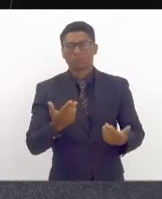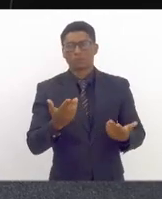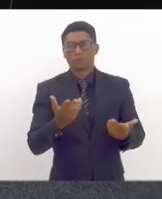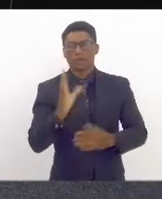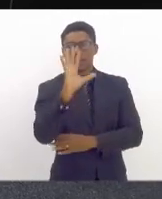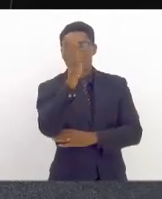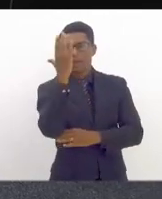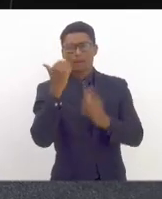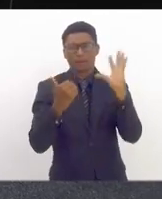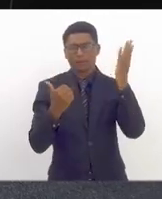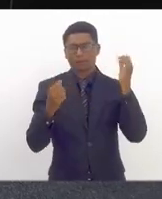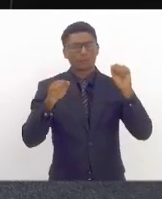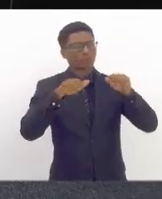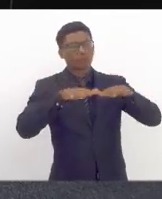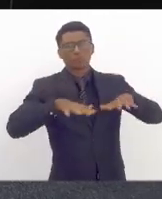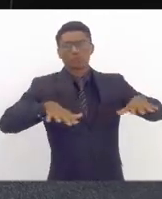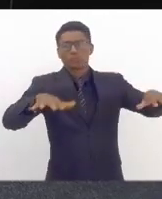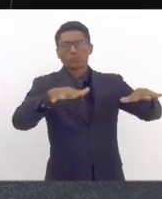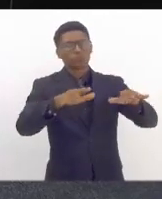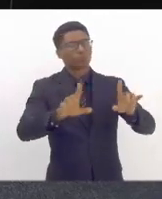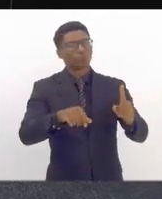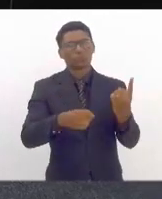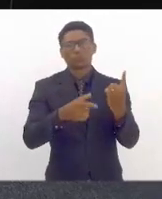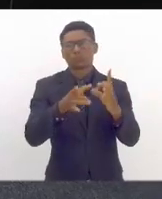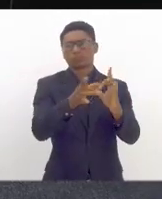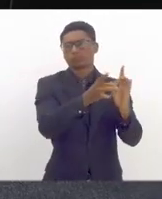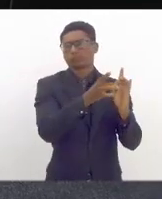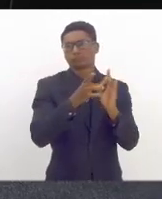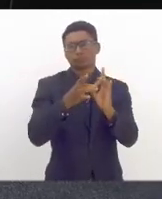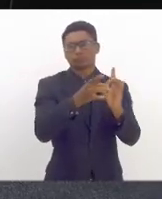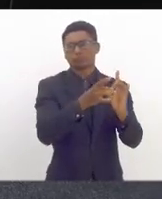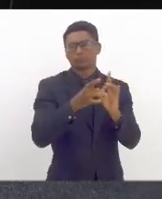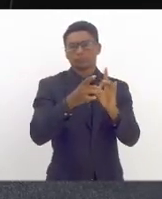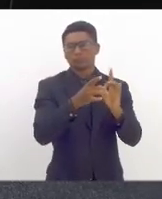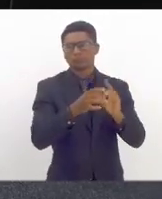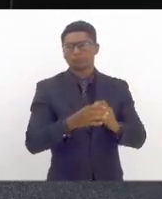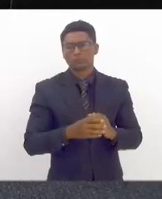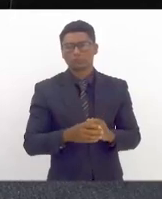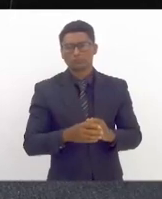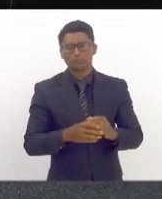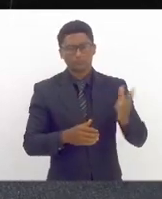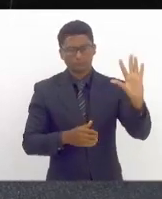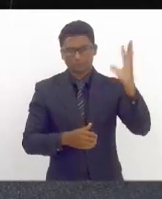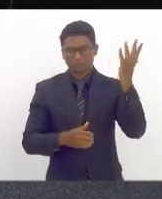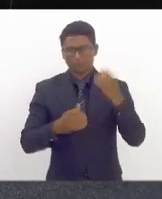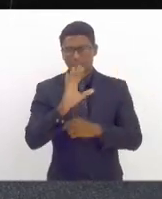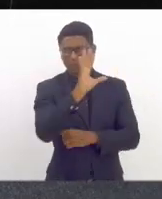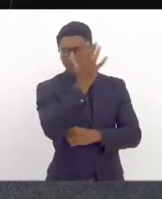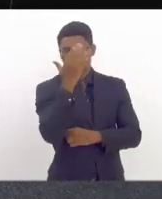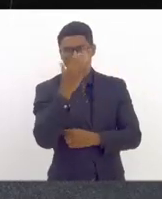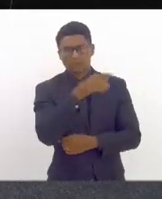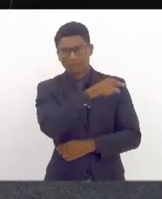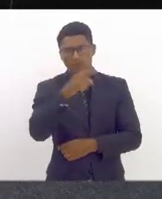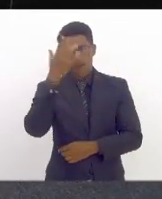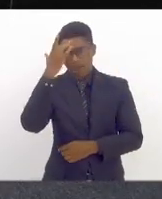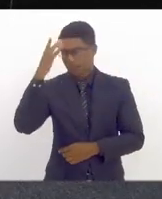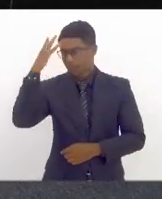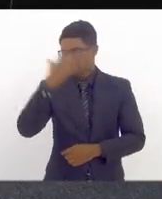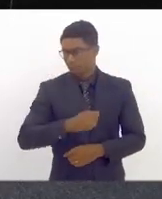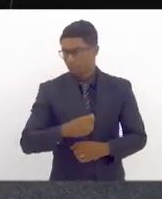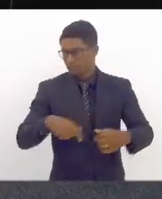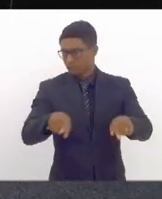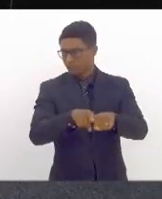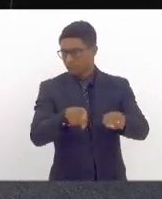natureza é tudo uma coisa só e eles tratam a natureza de uma maneira tão bonita eles cuidam da natureza